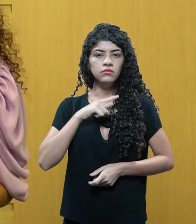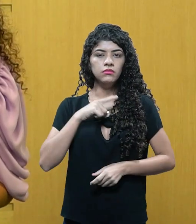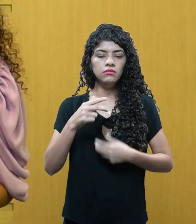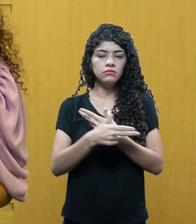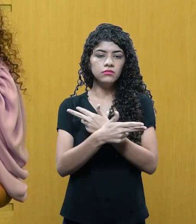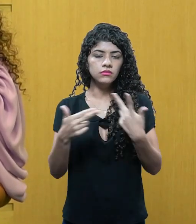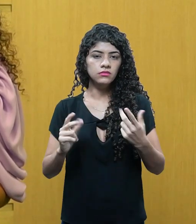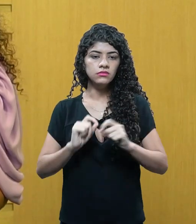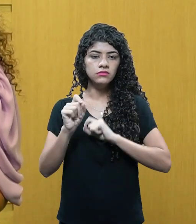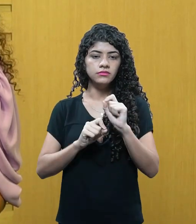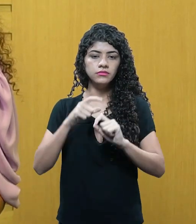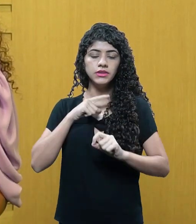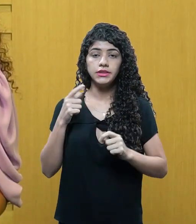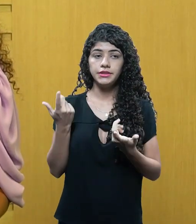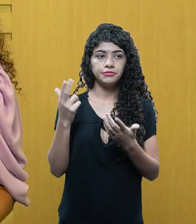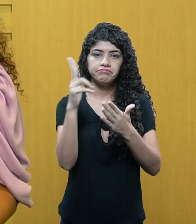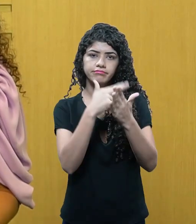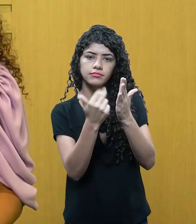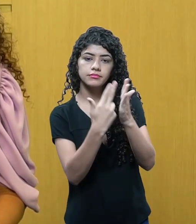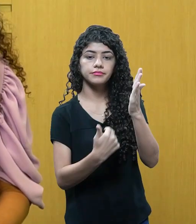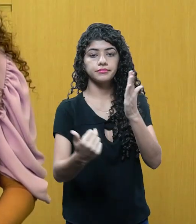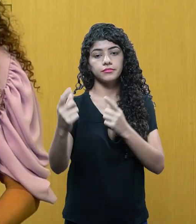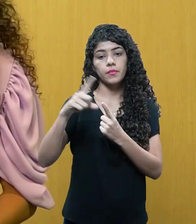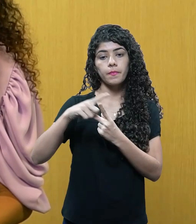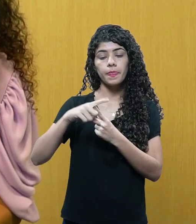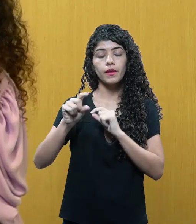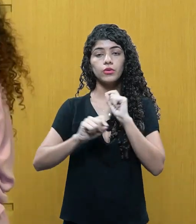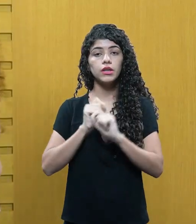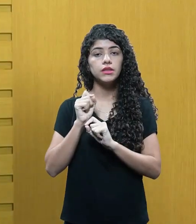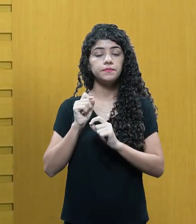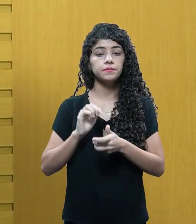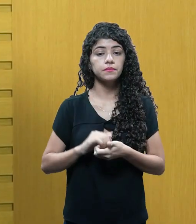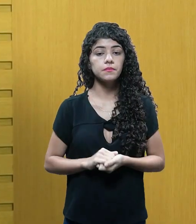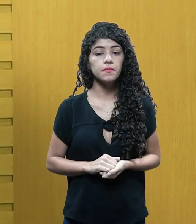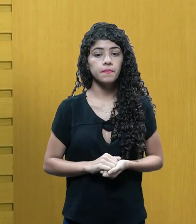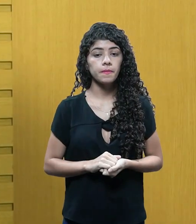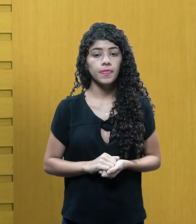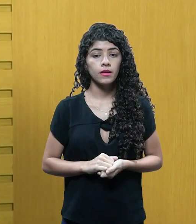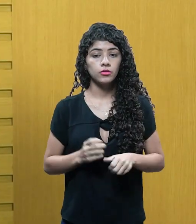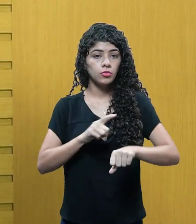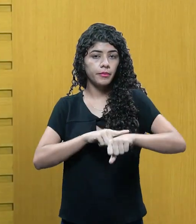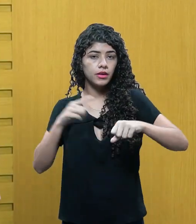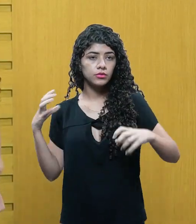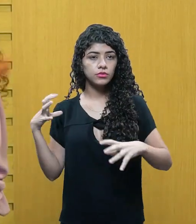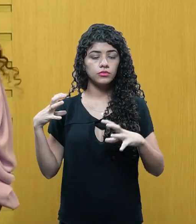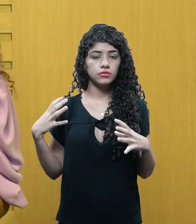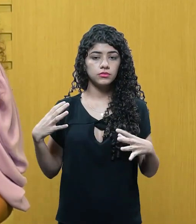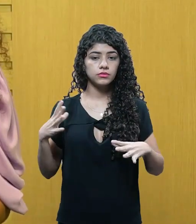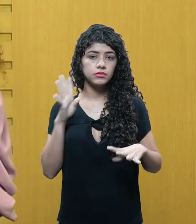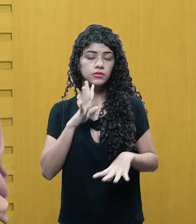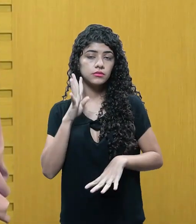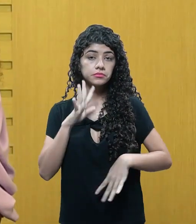Mas tem muitas capas que são bem estilizadas, até com desenho mesmo. Tipo a capa daquela série A Hora da Aventura é